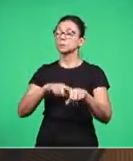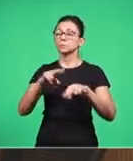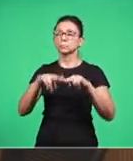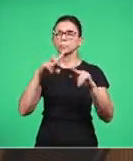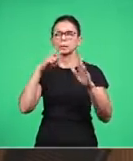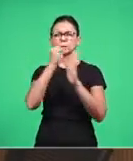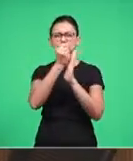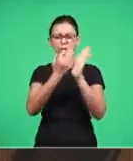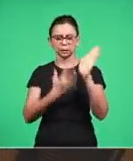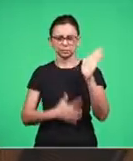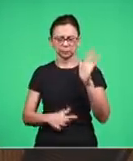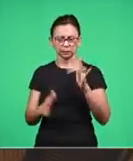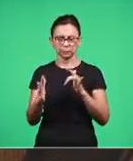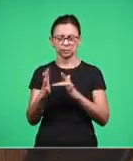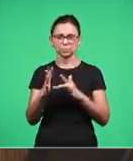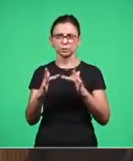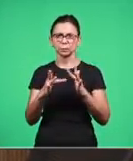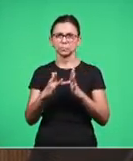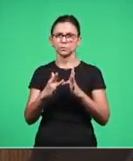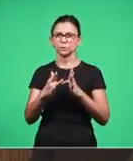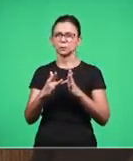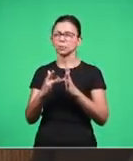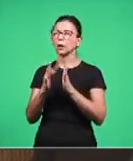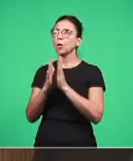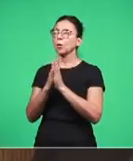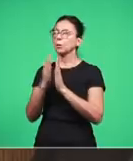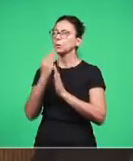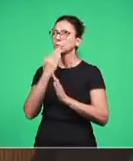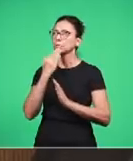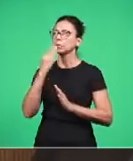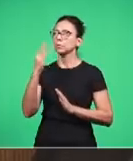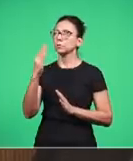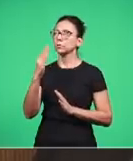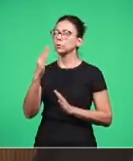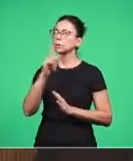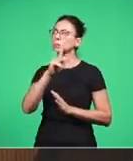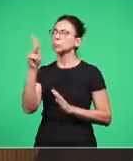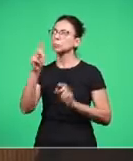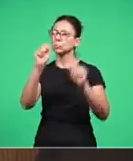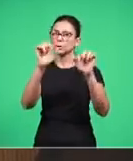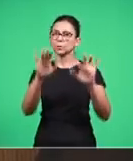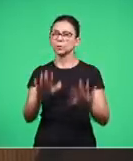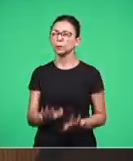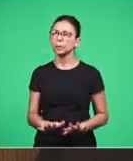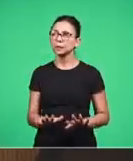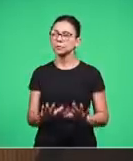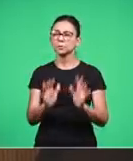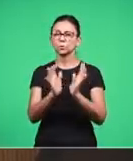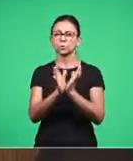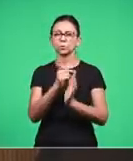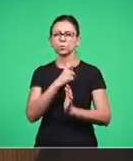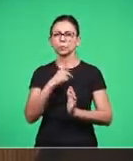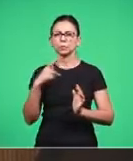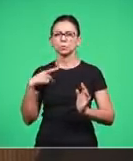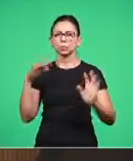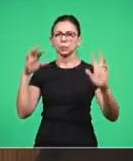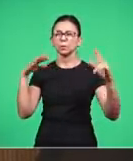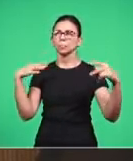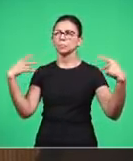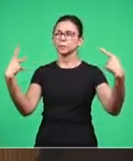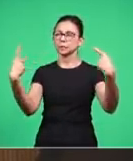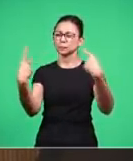Jesus e intercedo pedindo a tua bênção sobre o presbitério, pedindo a tua bênção